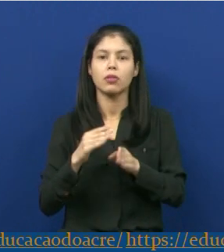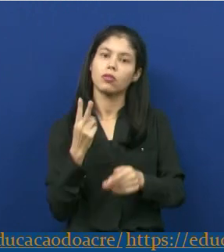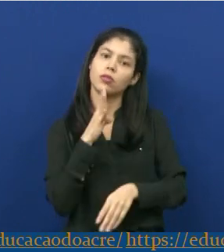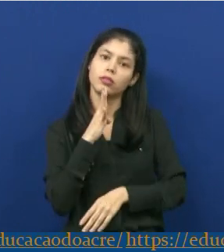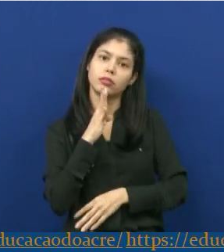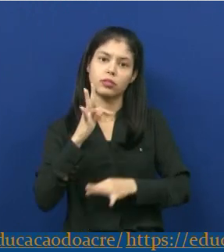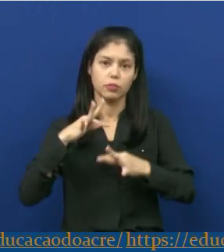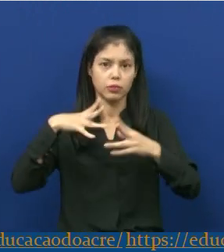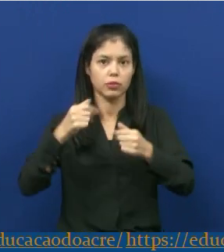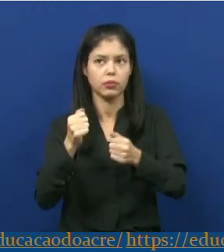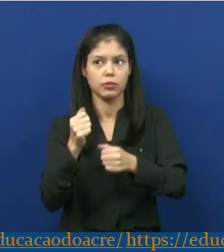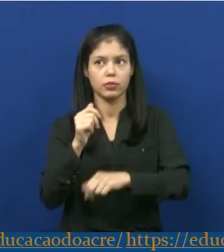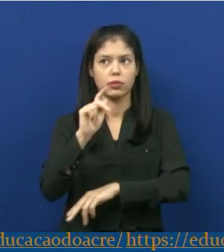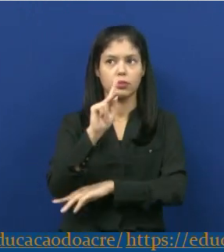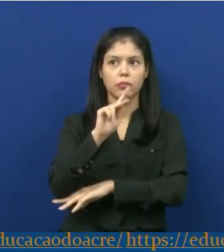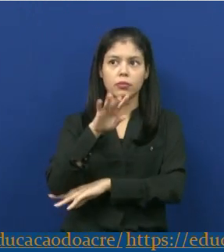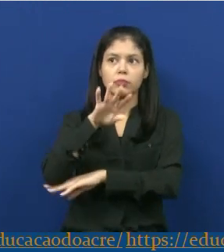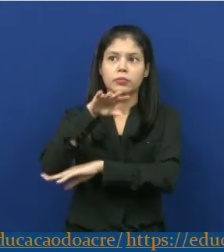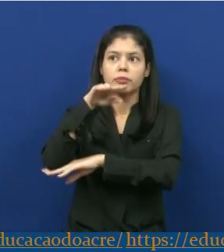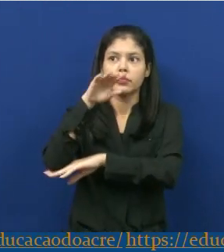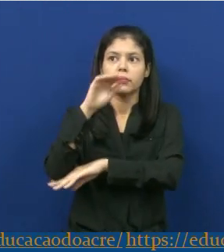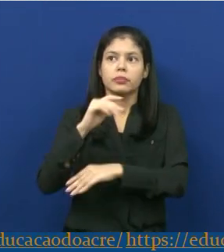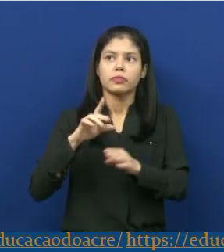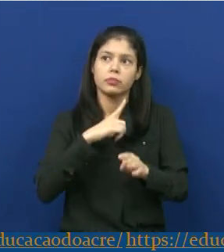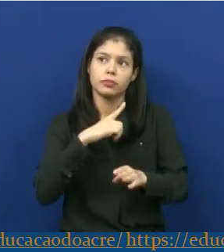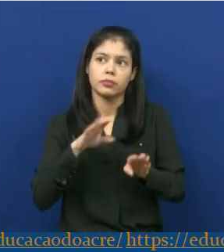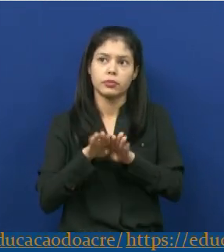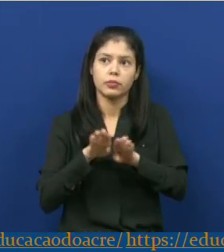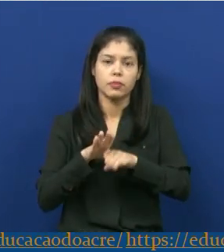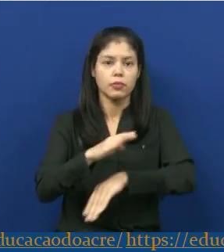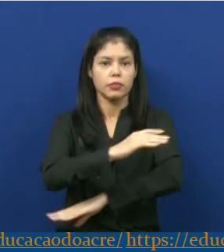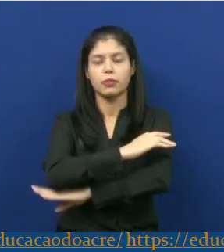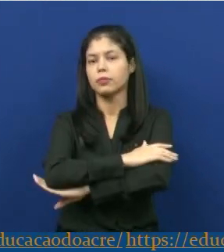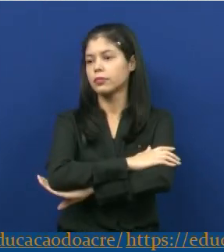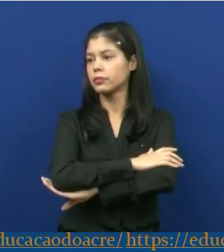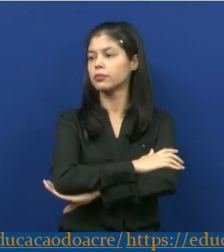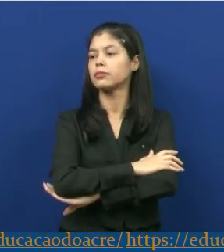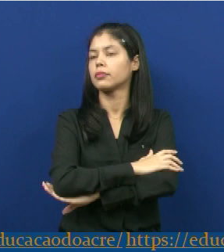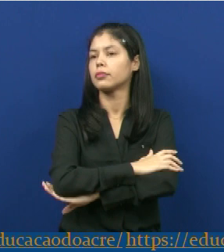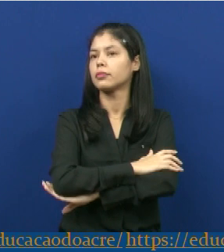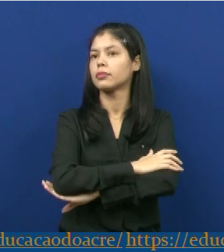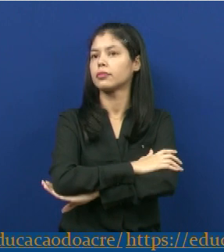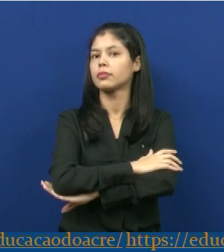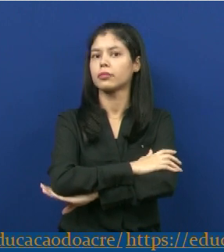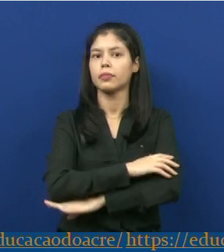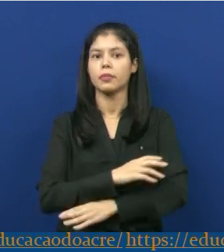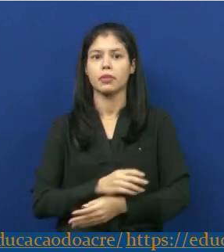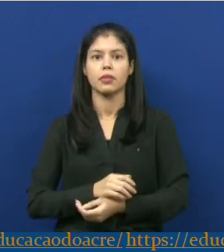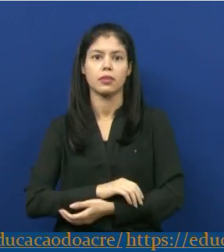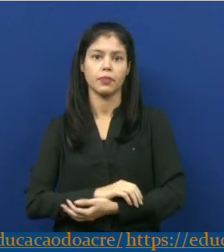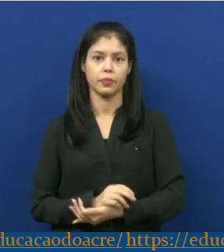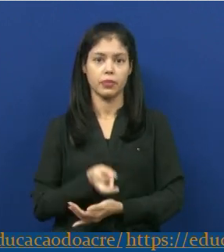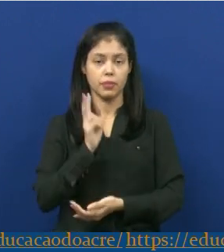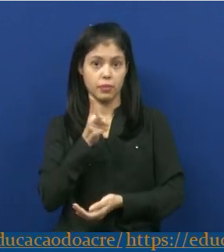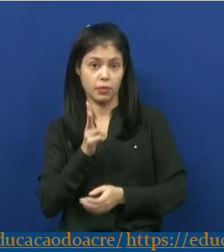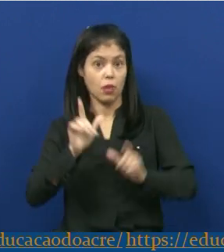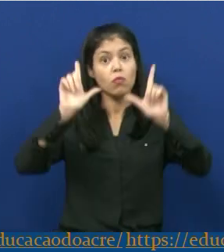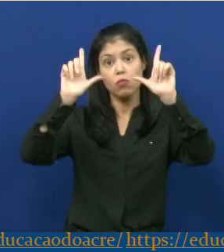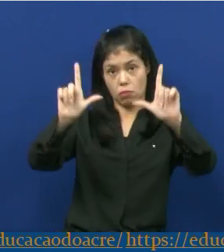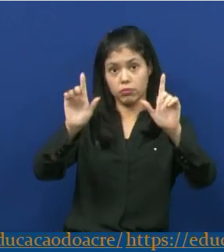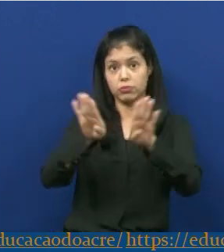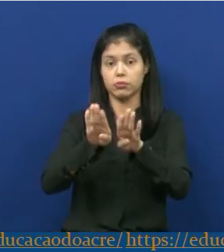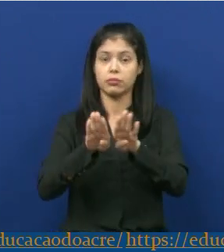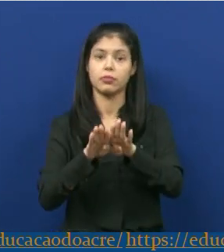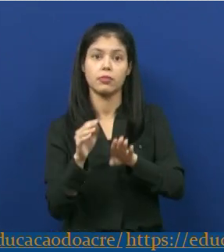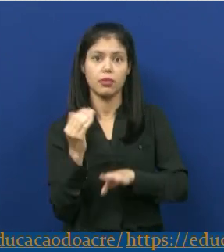muito famosa do Leonardo da Vinci, que é o quadro da Mona Lisa. Será que esse quadro ele